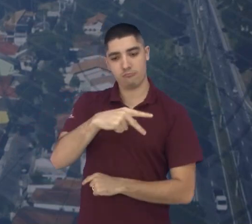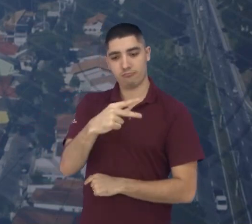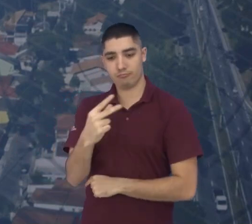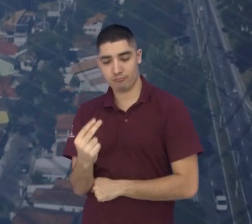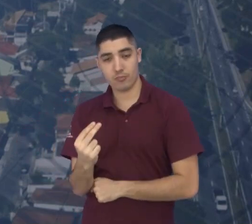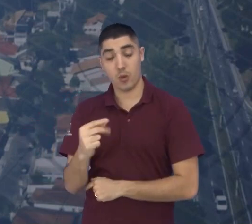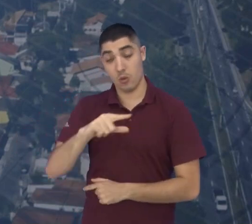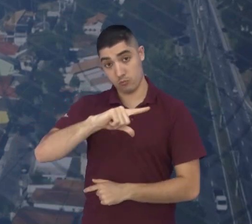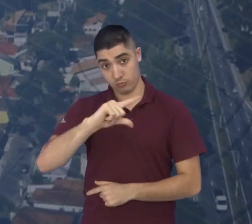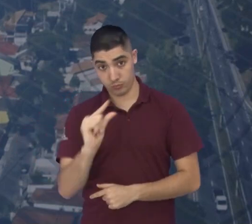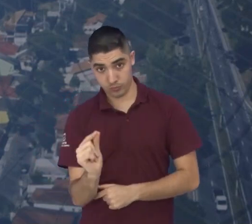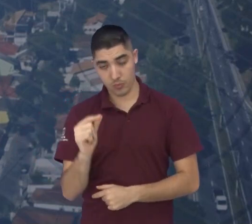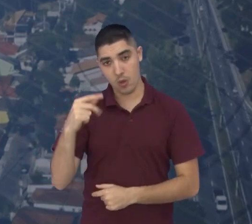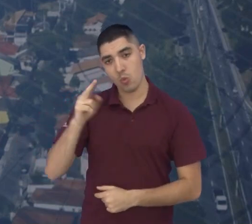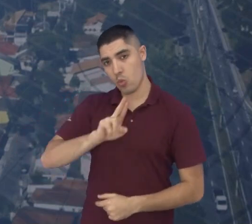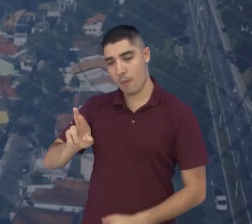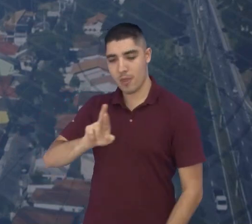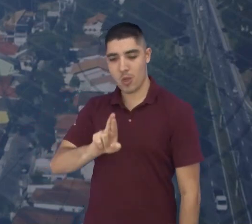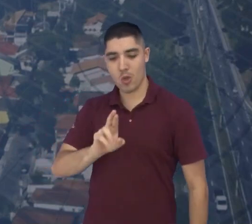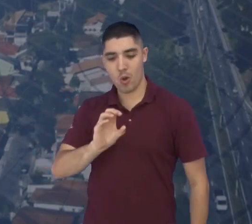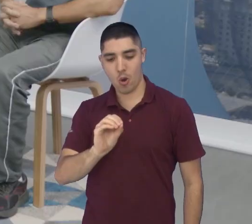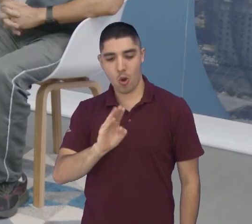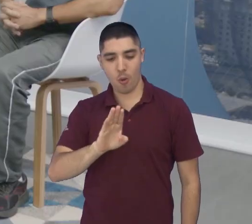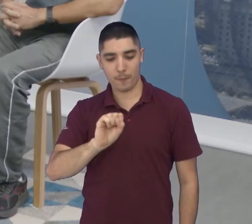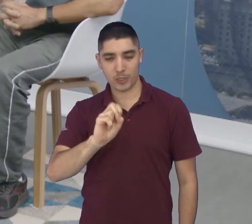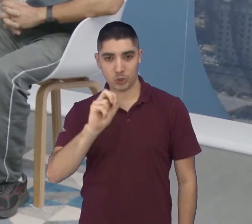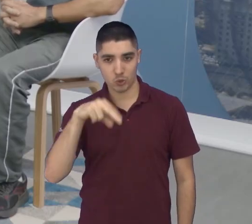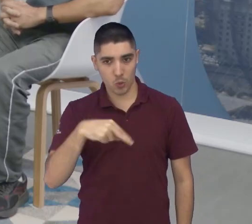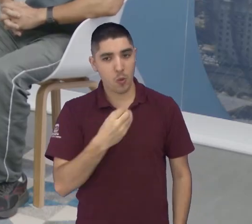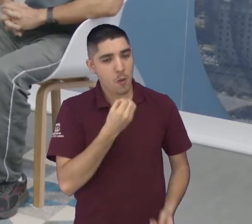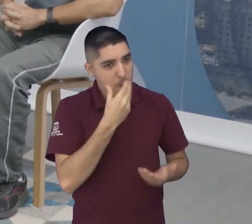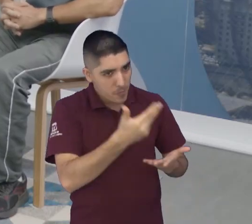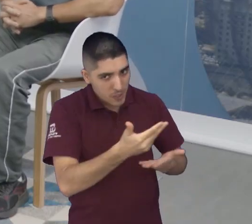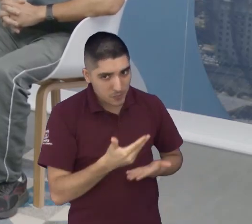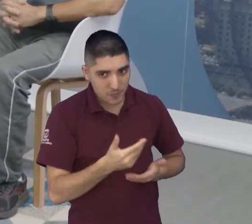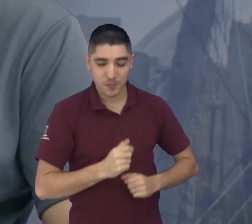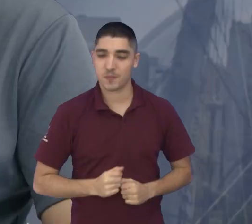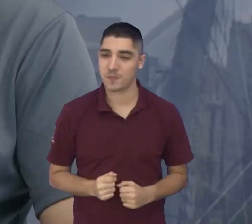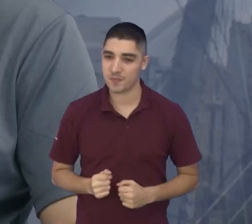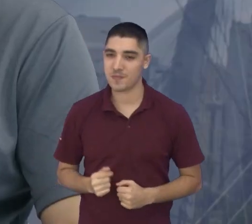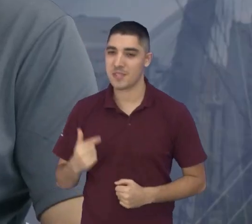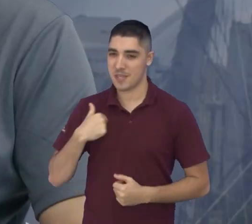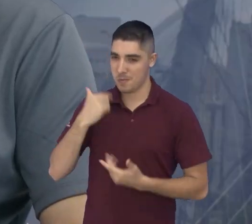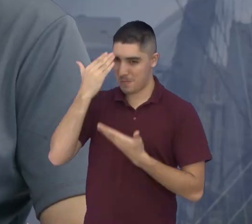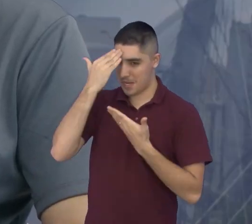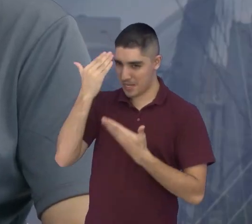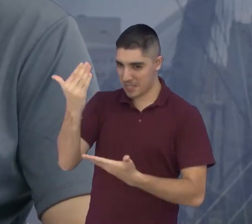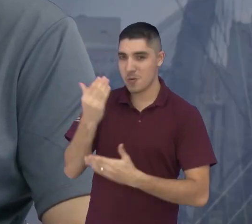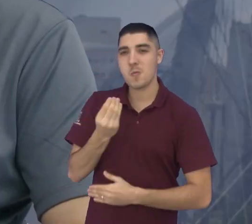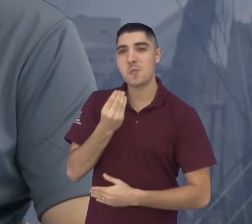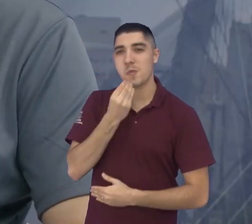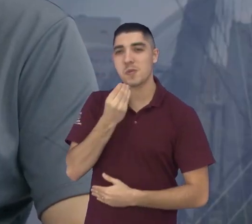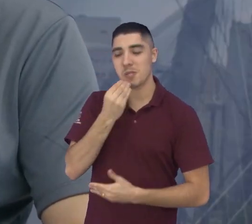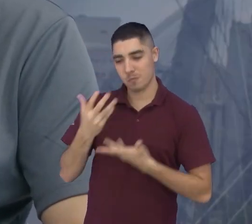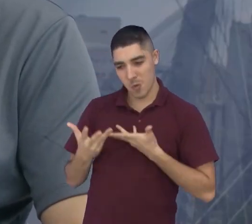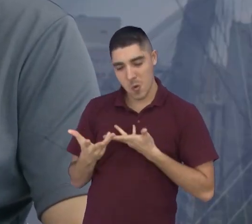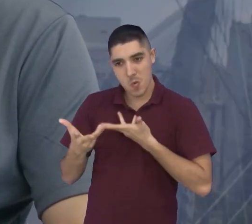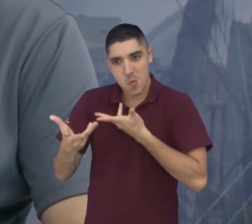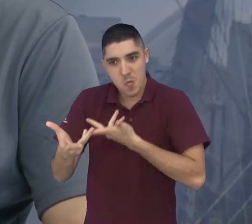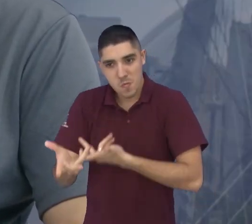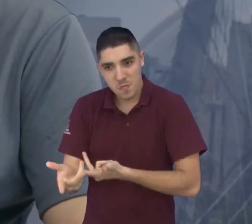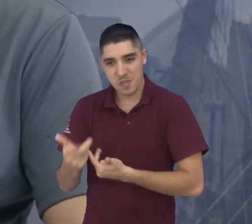Ricardo, o Robson Bernardo. Seja muito bem-vindo, Robson. Eu agradeço a oportunidade de estar